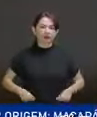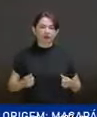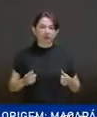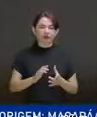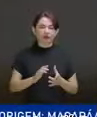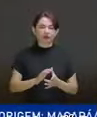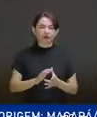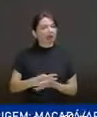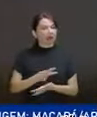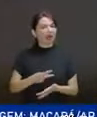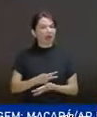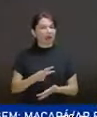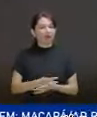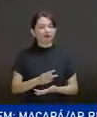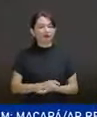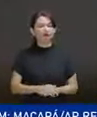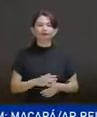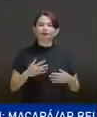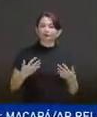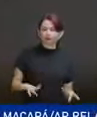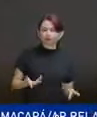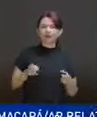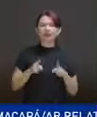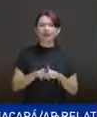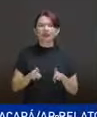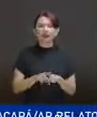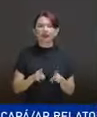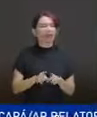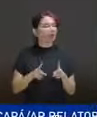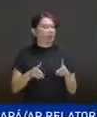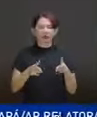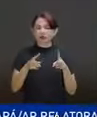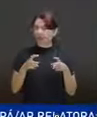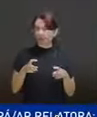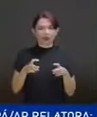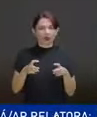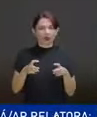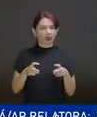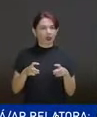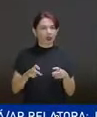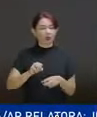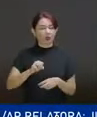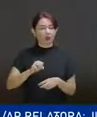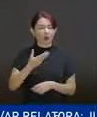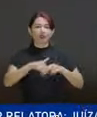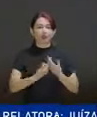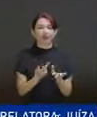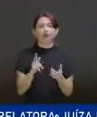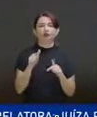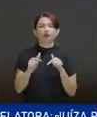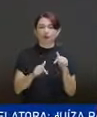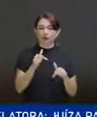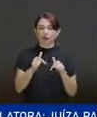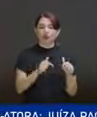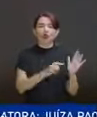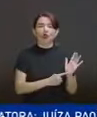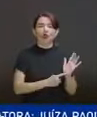ilícitos. Comentaram que os fatos não foram reconhecidos ou comprovados